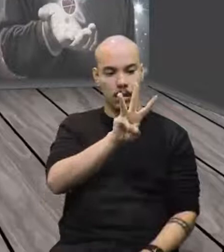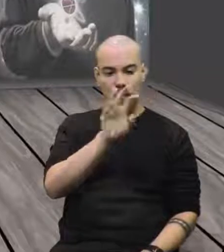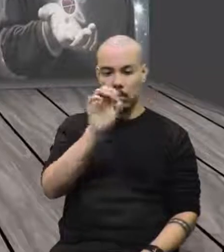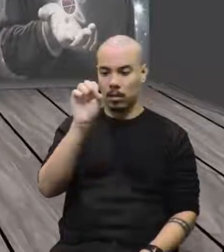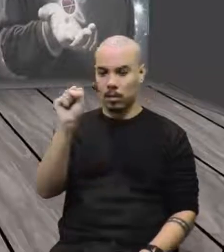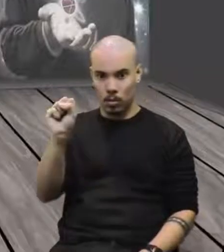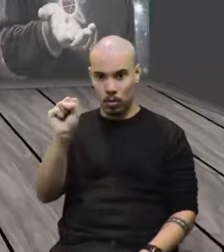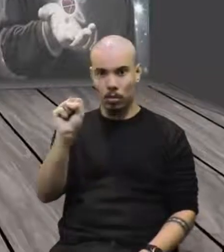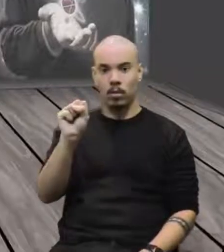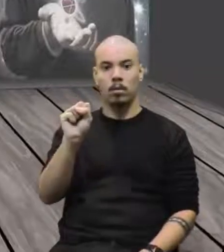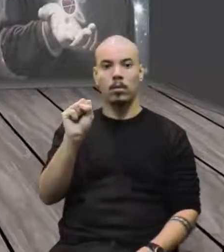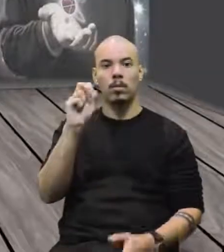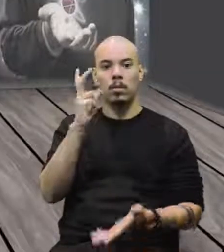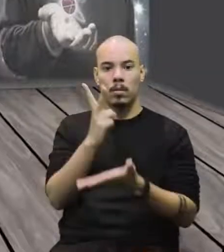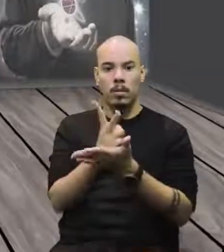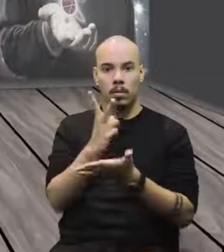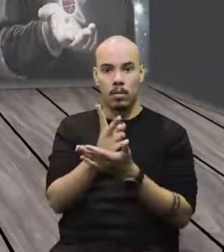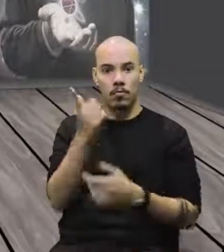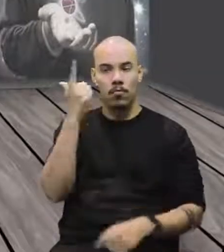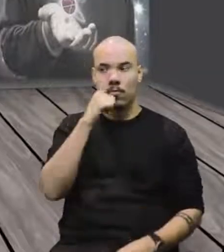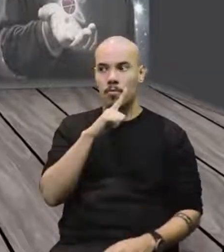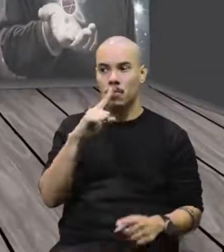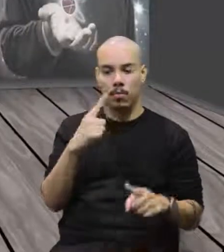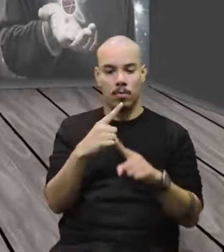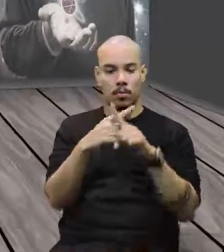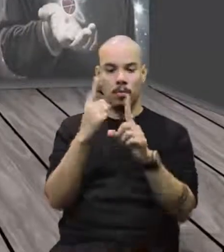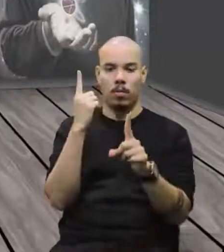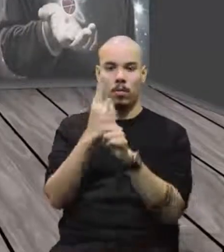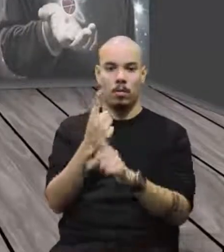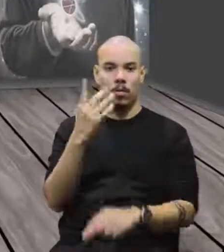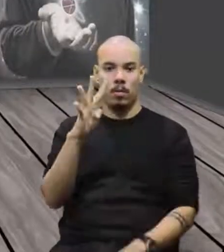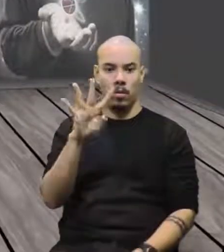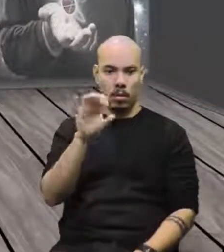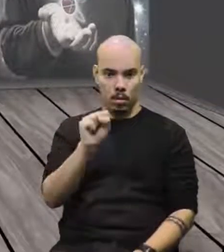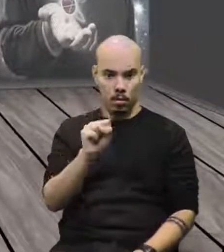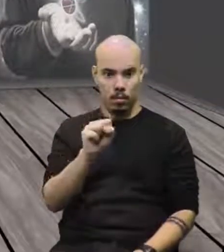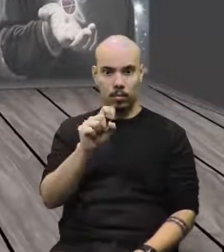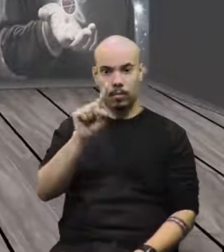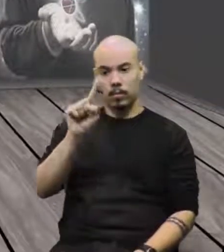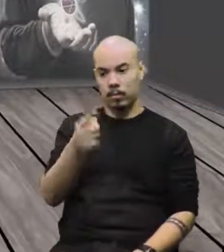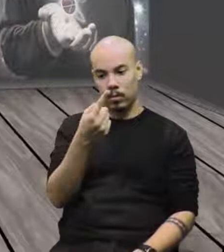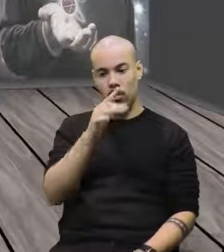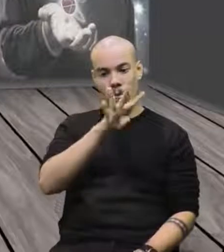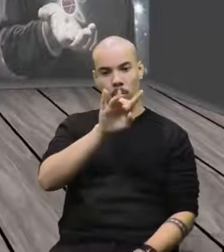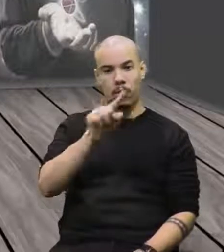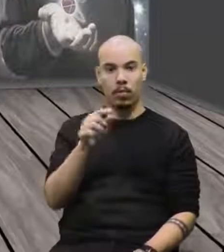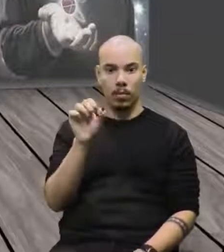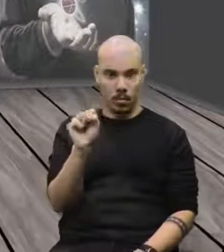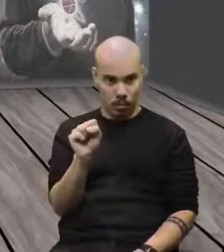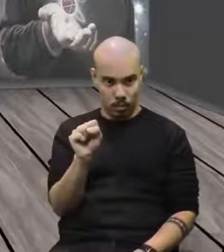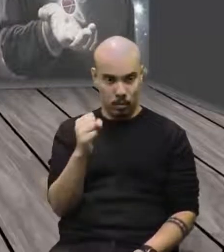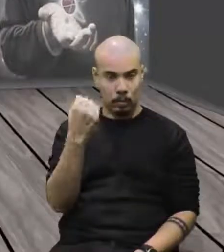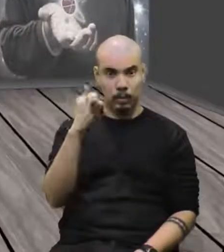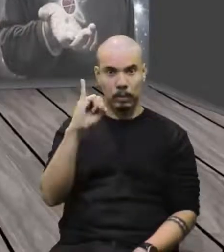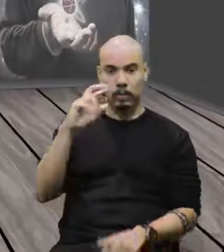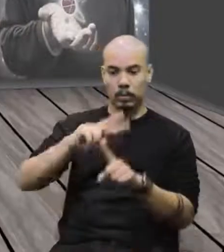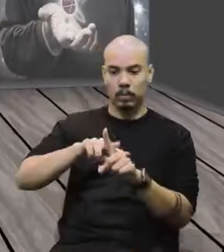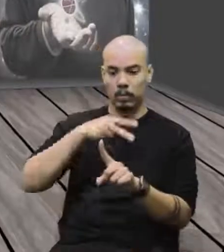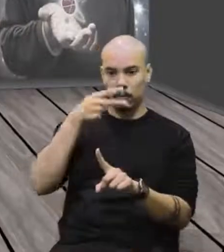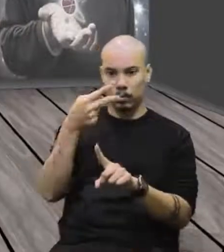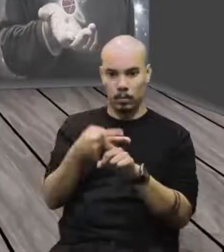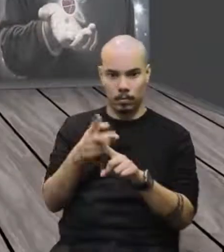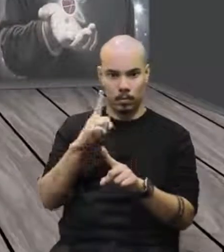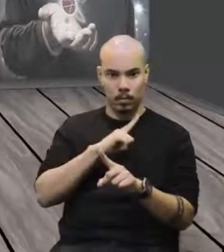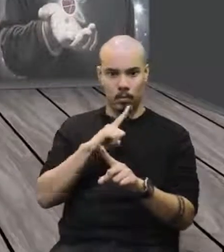na primeira você consegue fazer as multiplicações, acha 48, e notação científica 4,8. Se eu dobro, eu vou